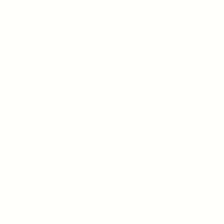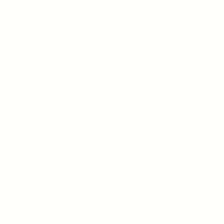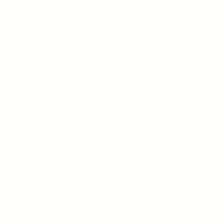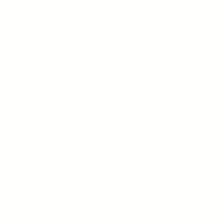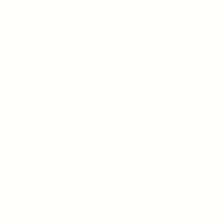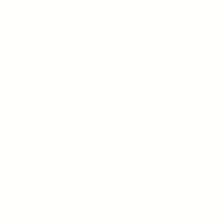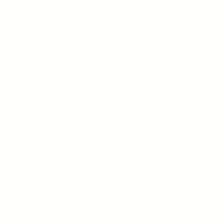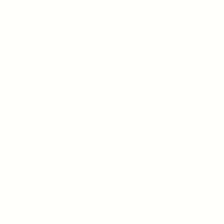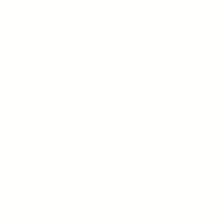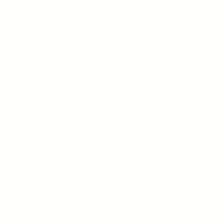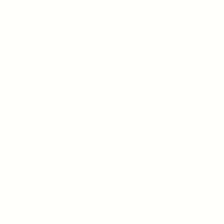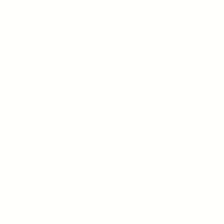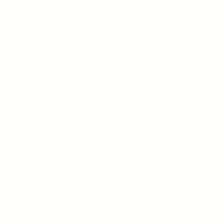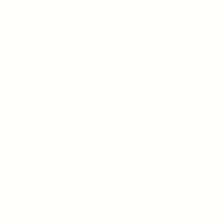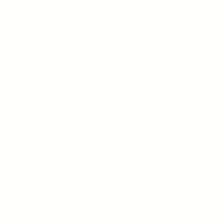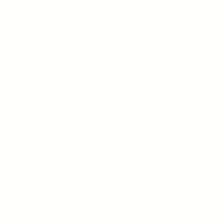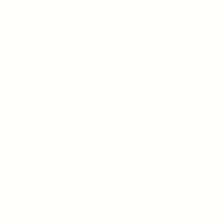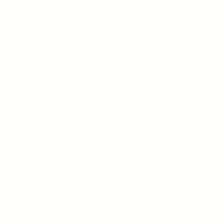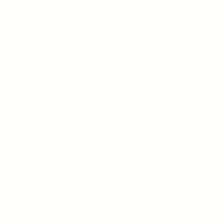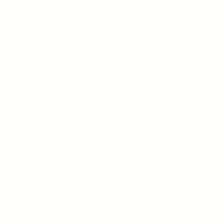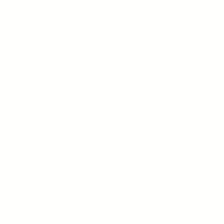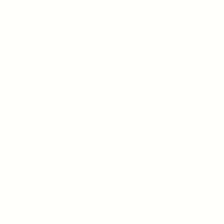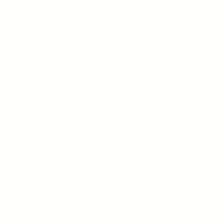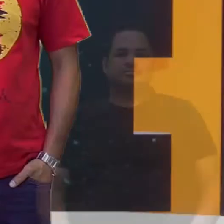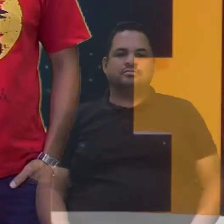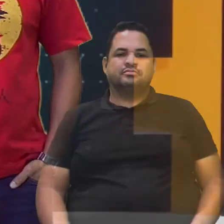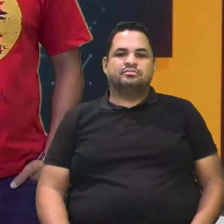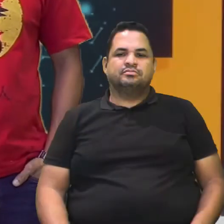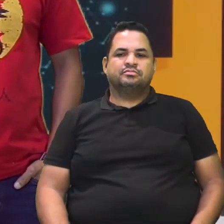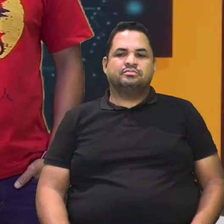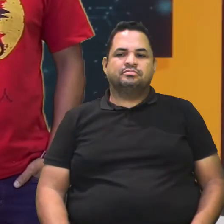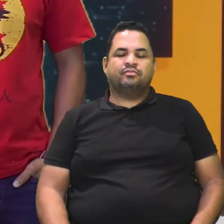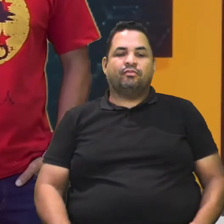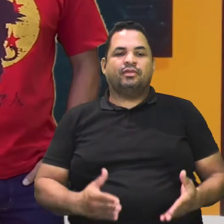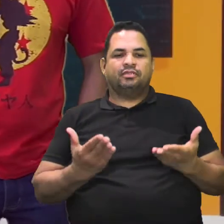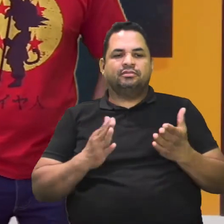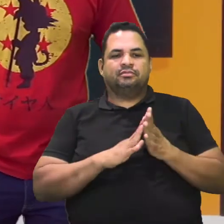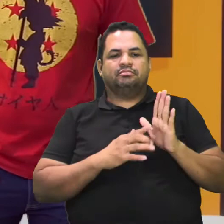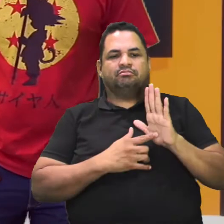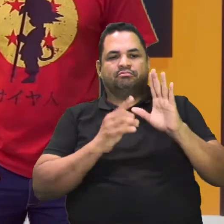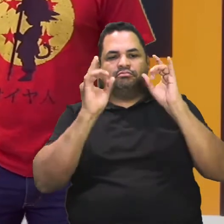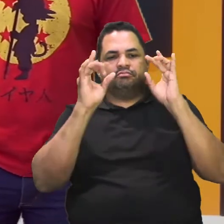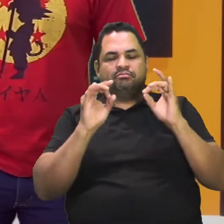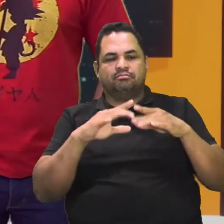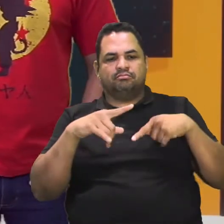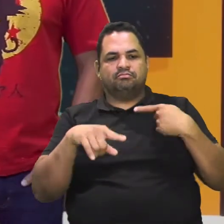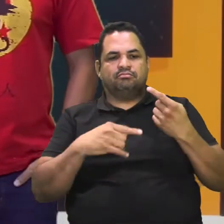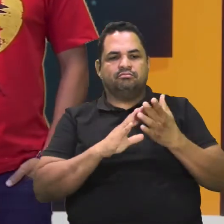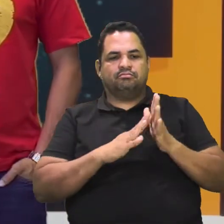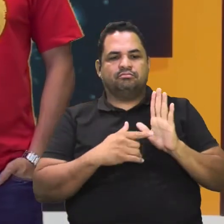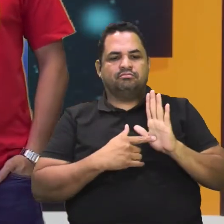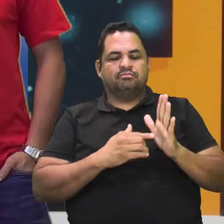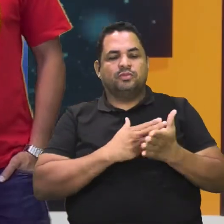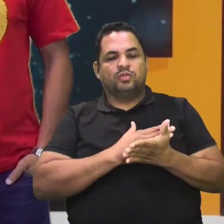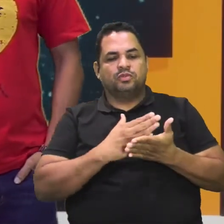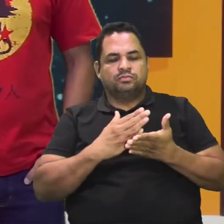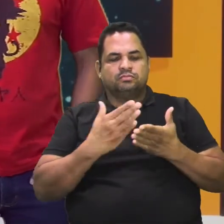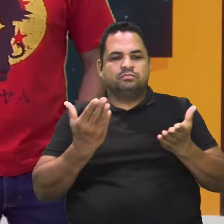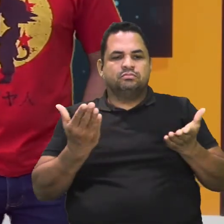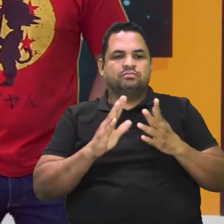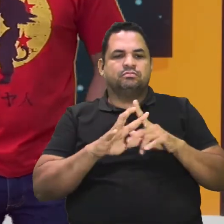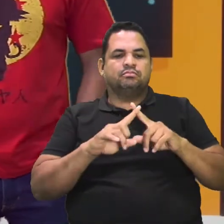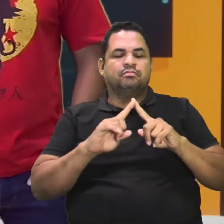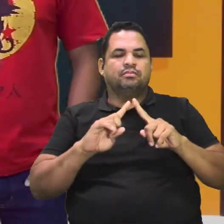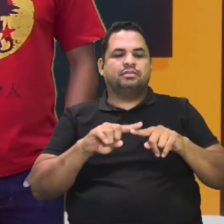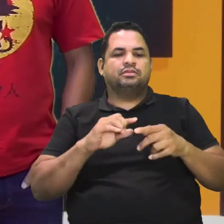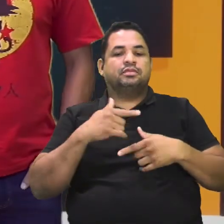vai continuar. A gente só mostrou alguns elementos aqui para vocês, né, alguns detalhezinhos, e a gente deu aquele pontapé inicial. Mas